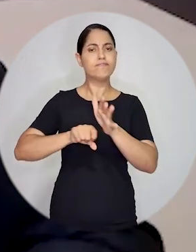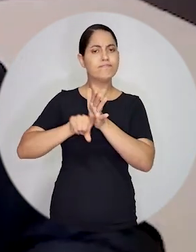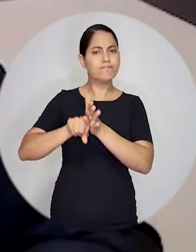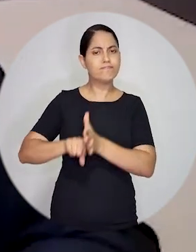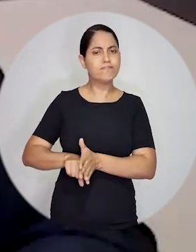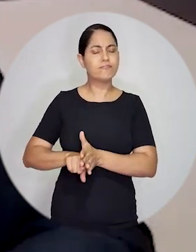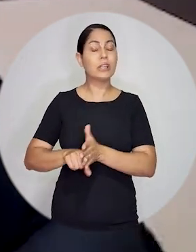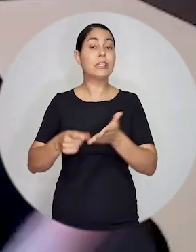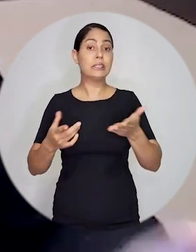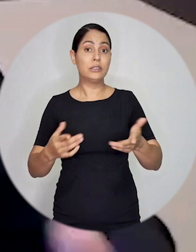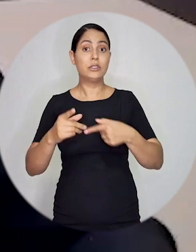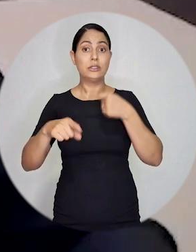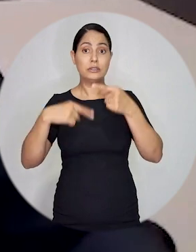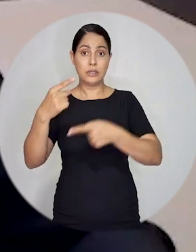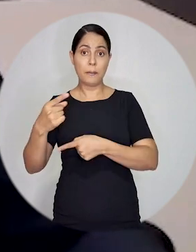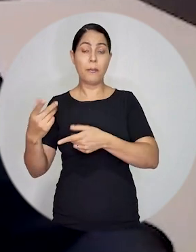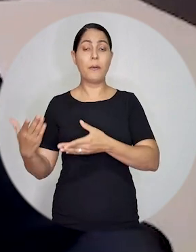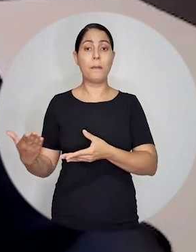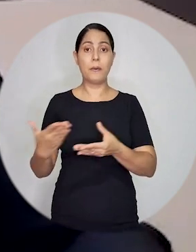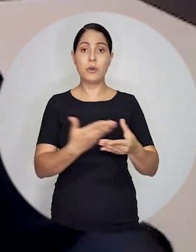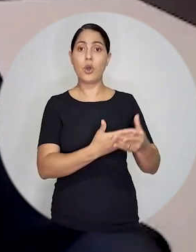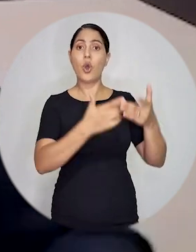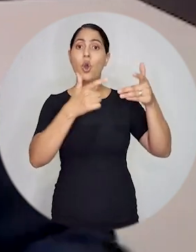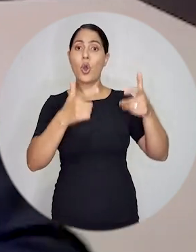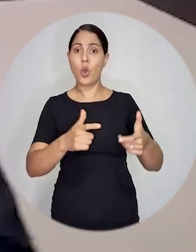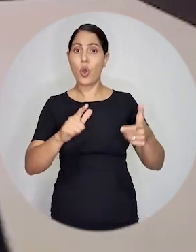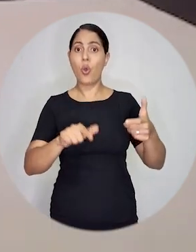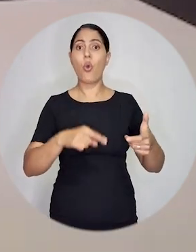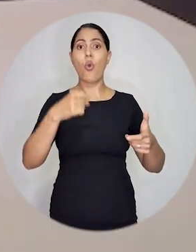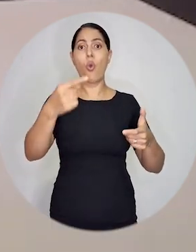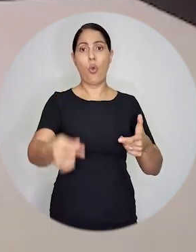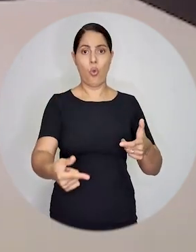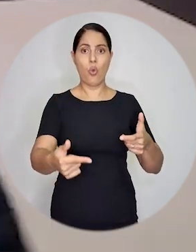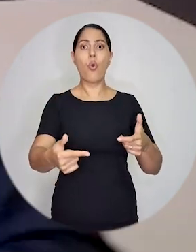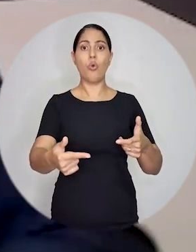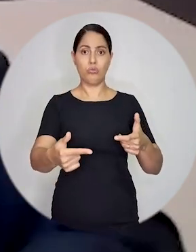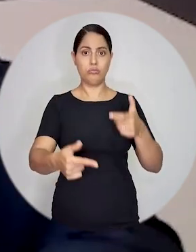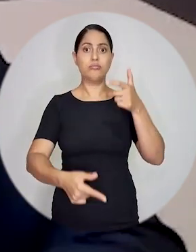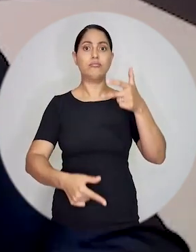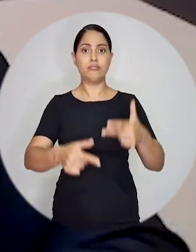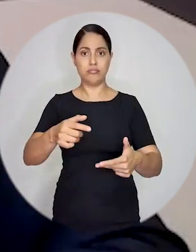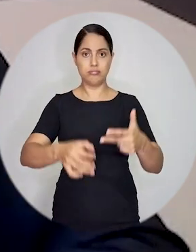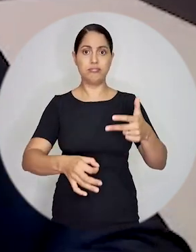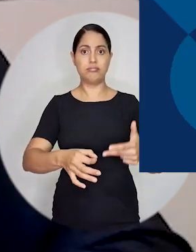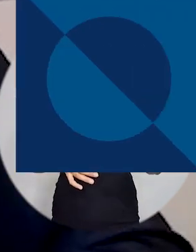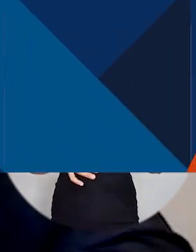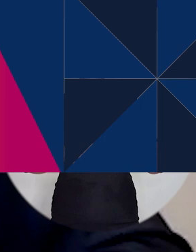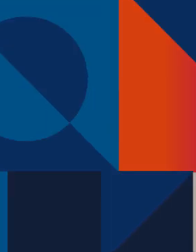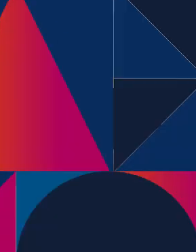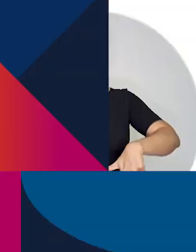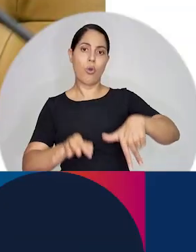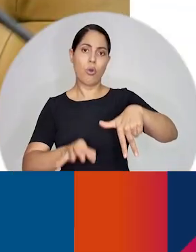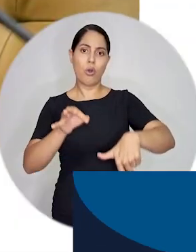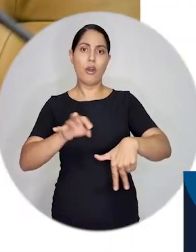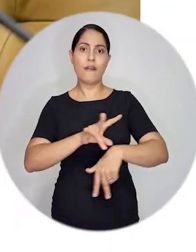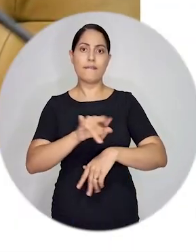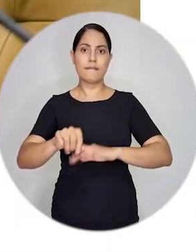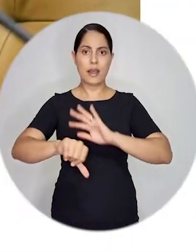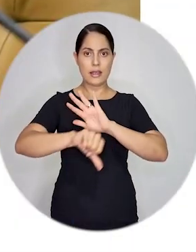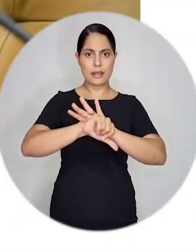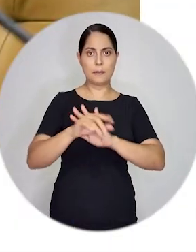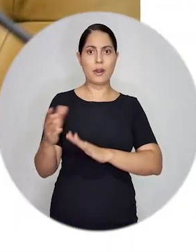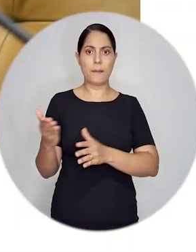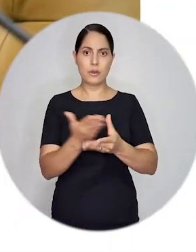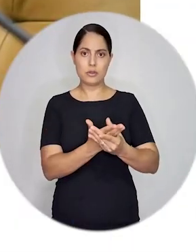Oferecida a denúncia, estes autos serão encaminhados a um outro magistrado que conduzirá a ação penal. Isso tem